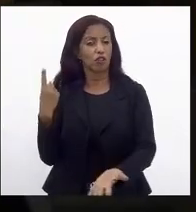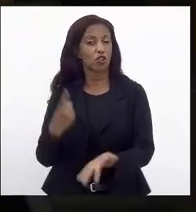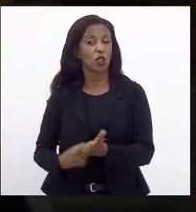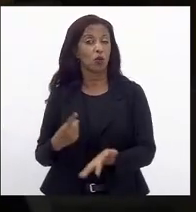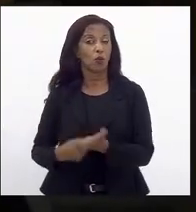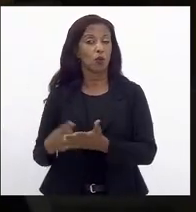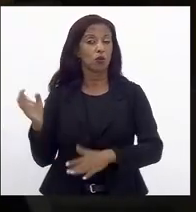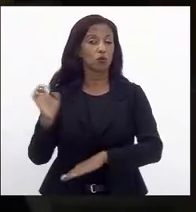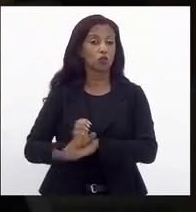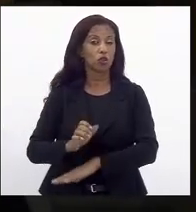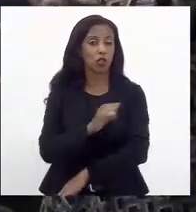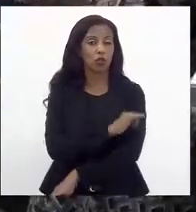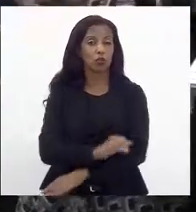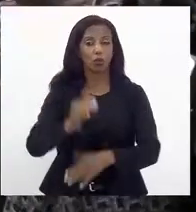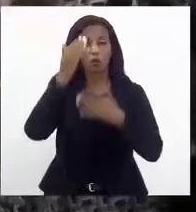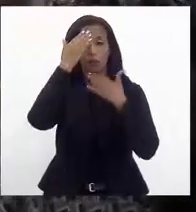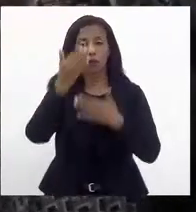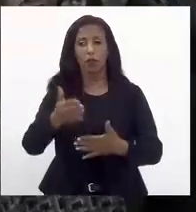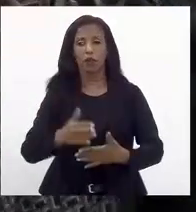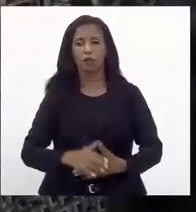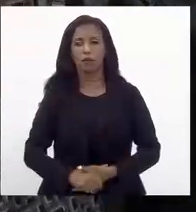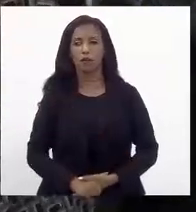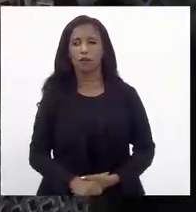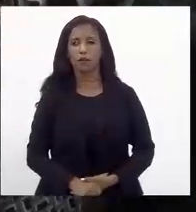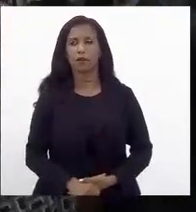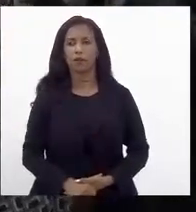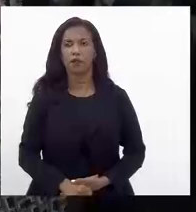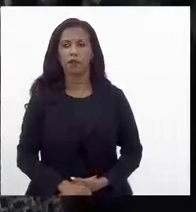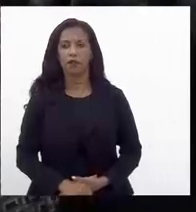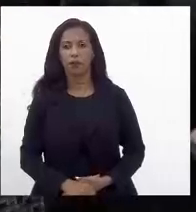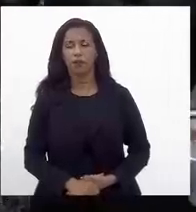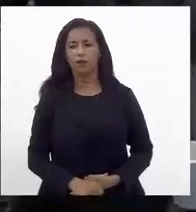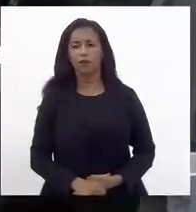compromisso com o estado do Rio de Janeiro obrigado a